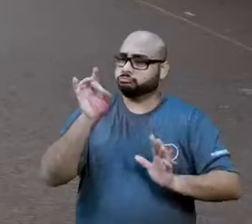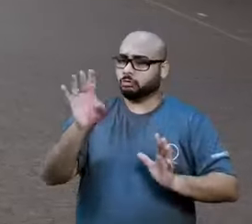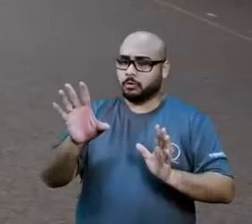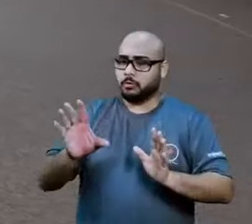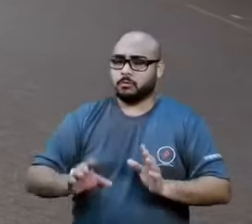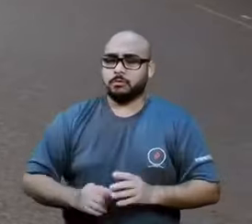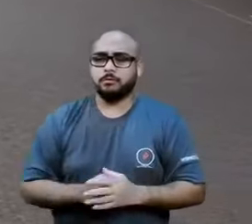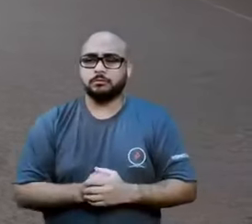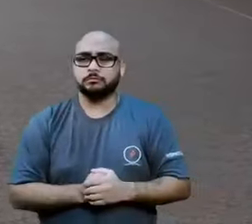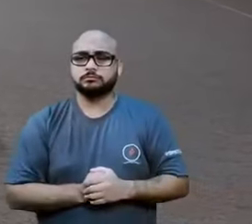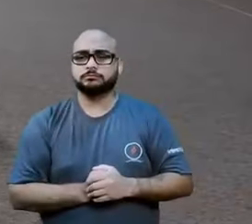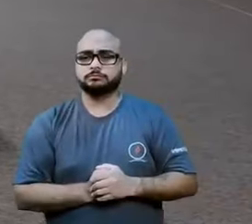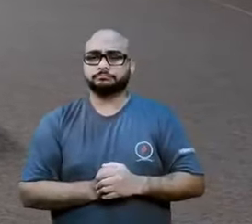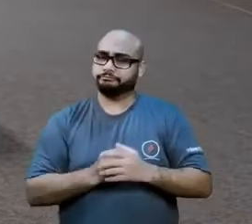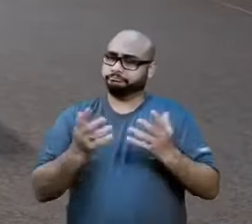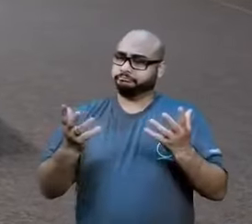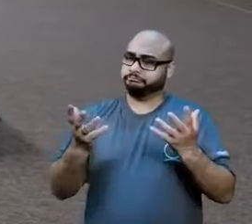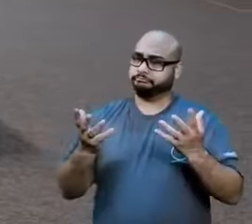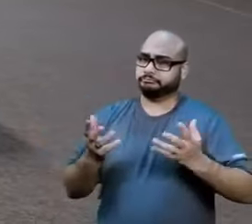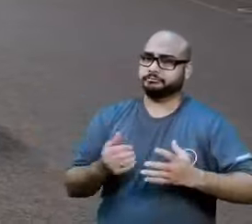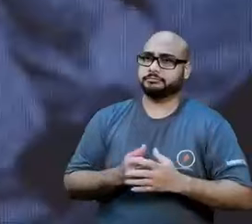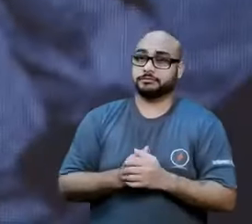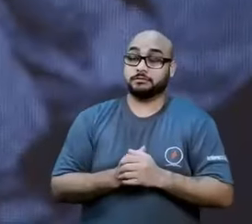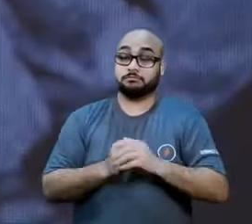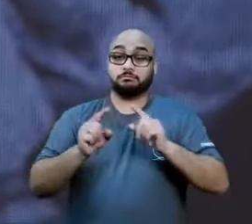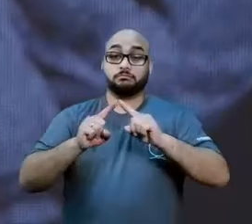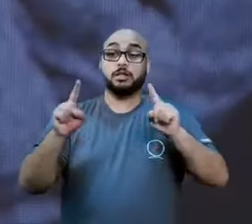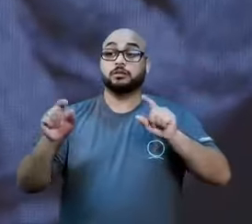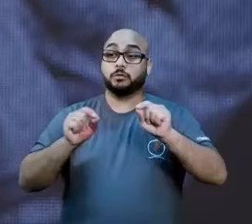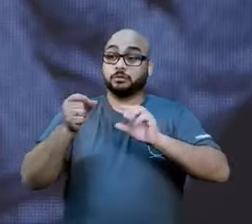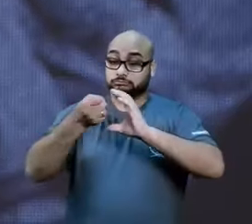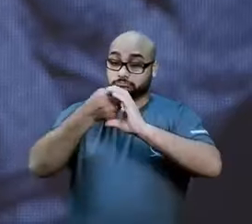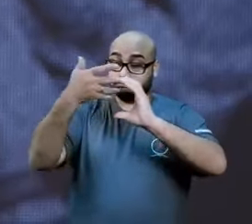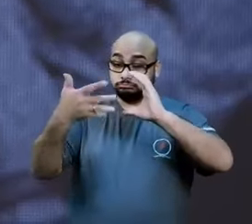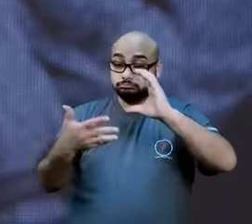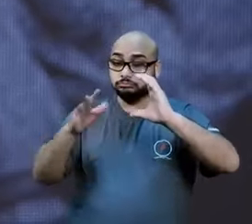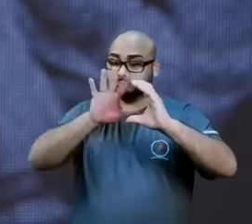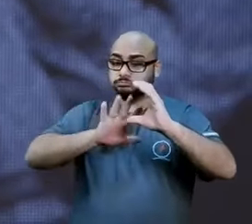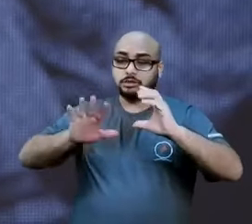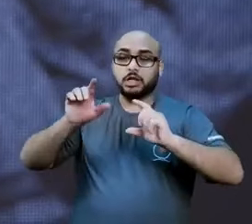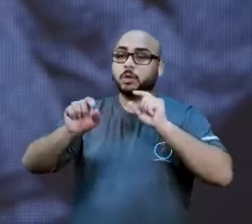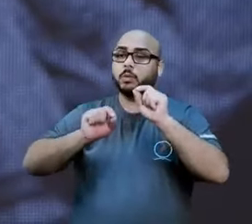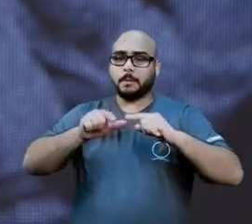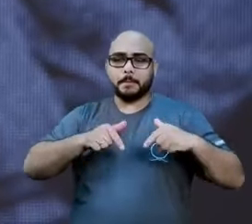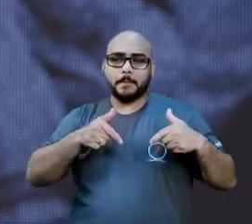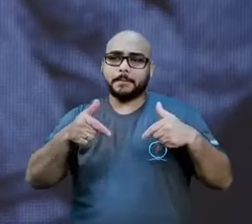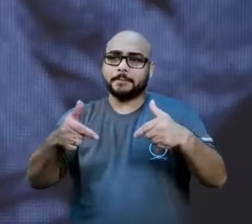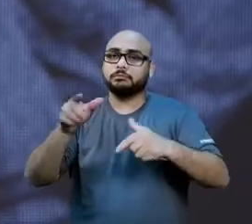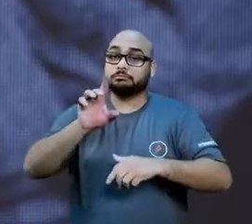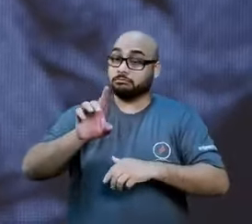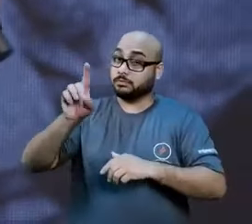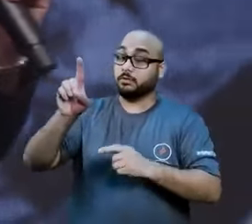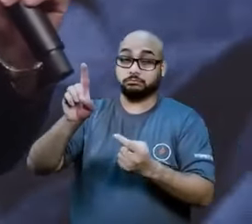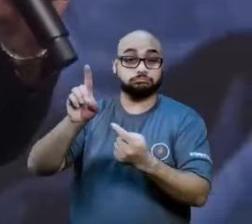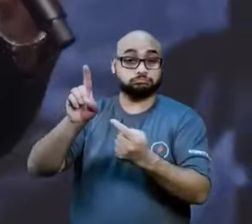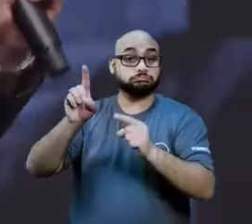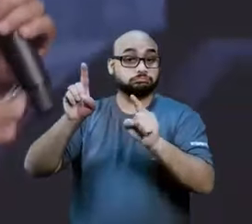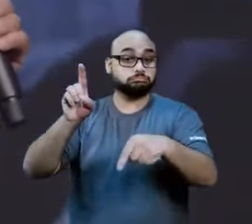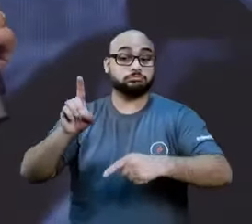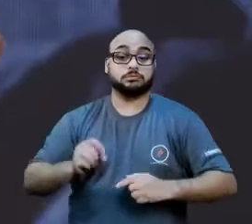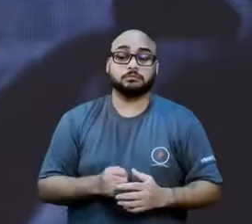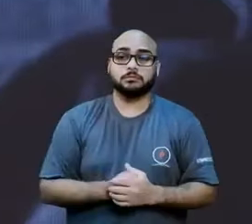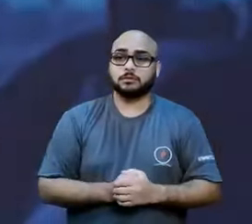mostrar alguma coisa as características das de Deus como é que